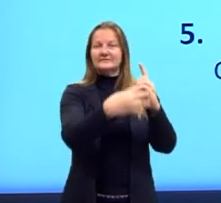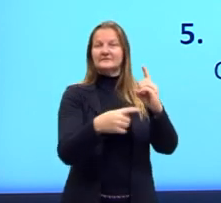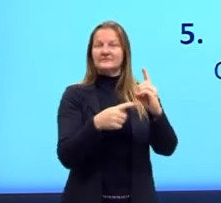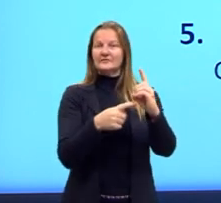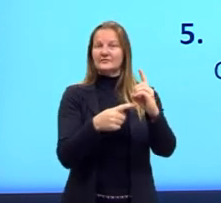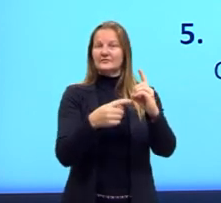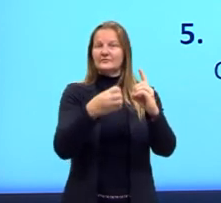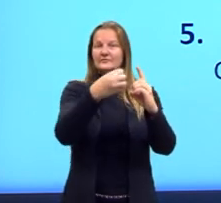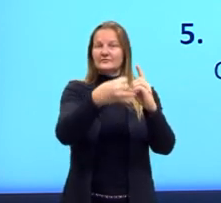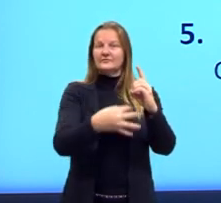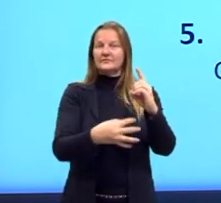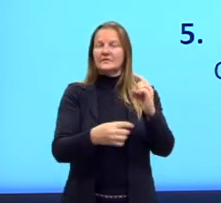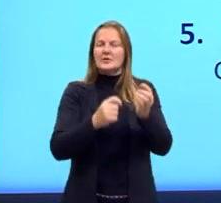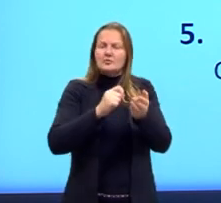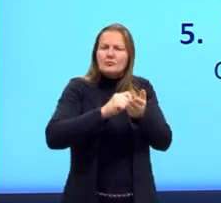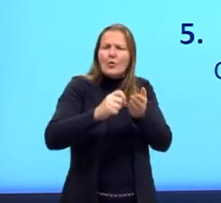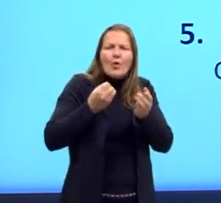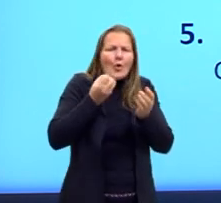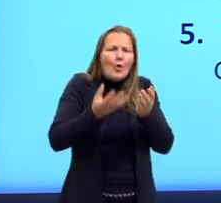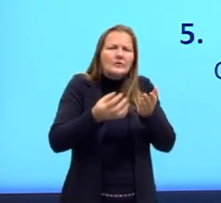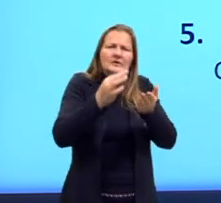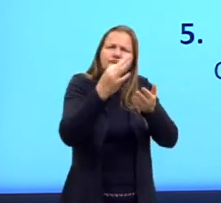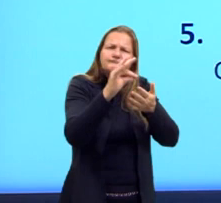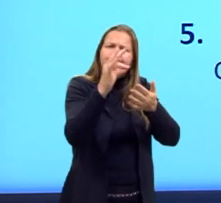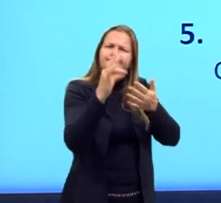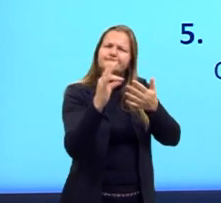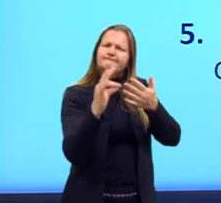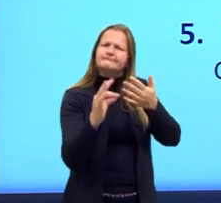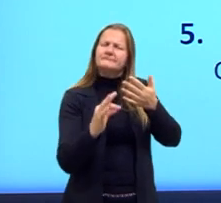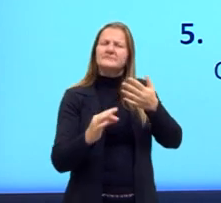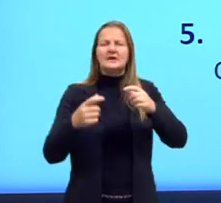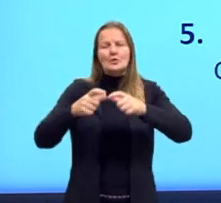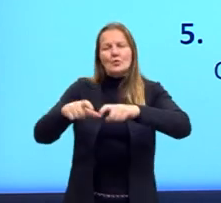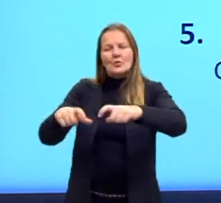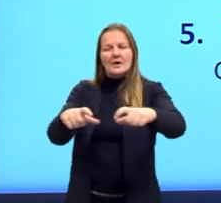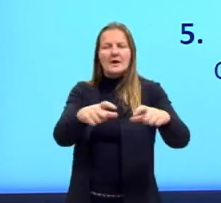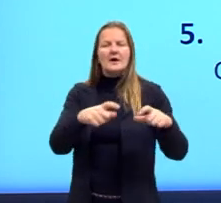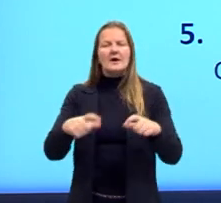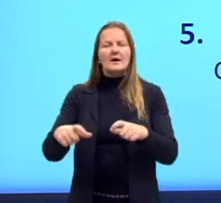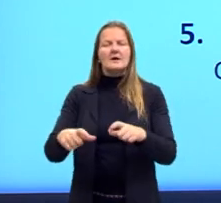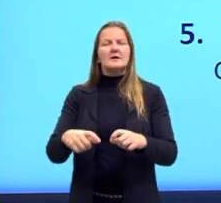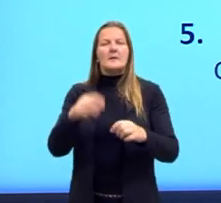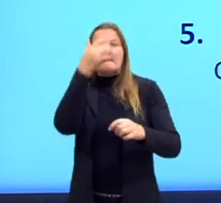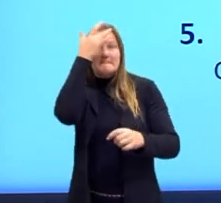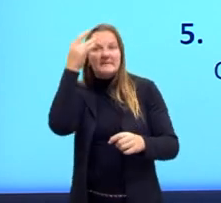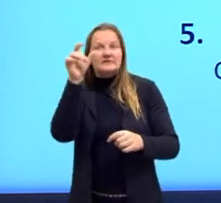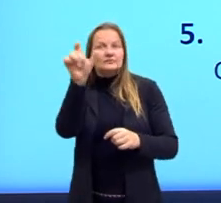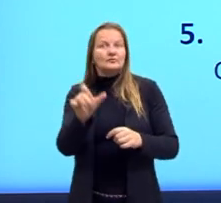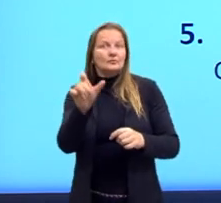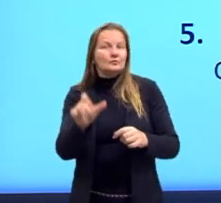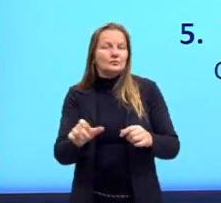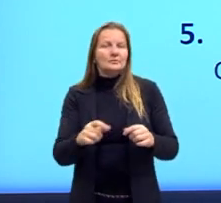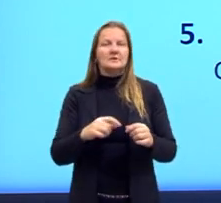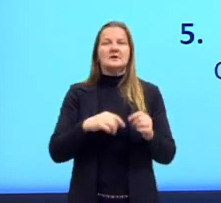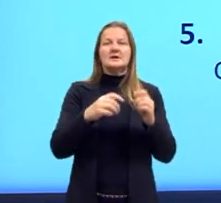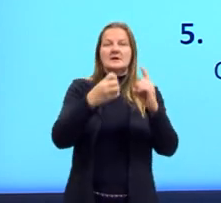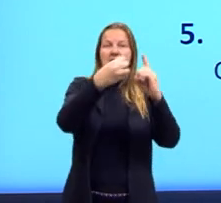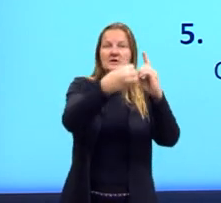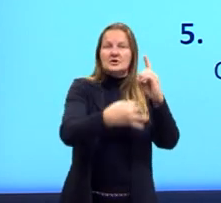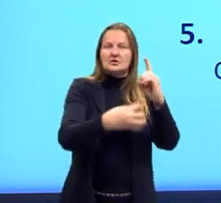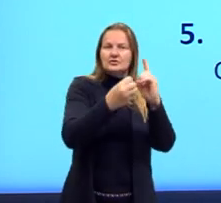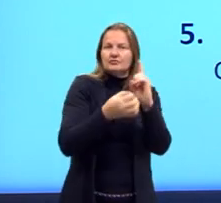gente vai fazer o processo de descrever né pessoas situações locais na